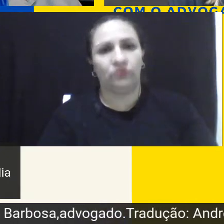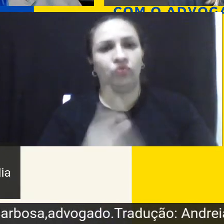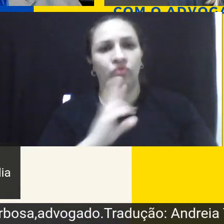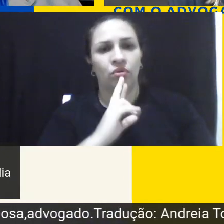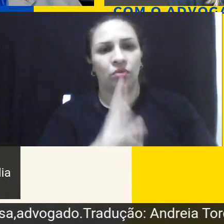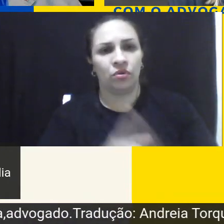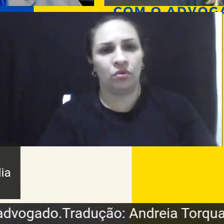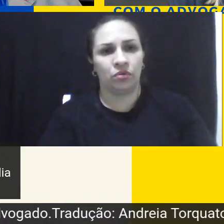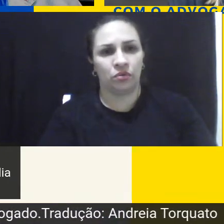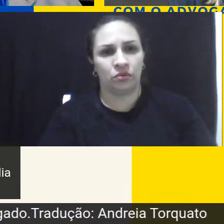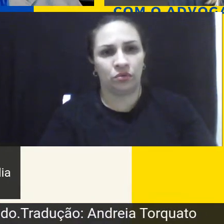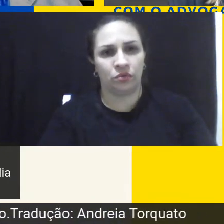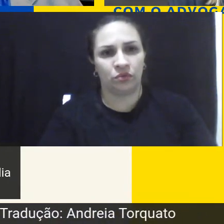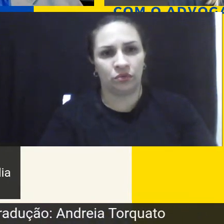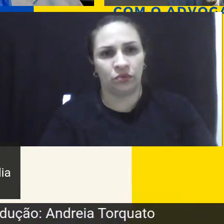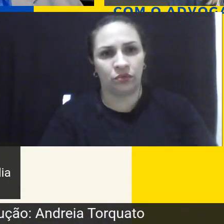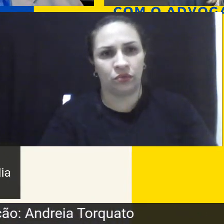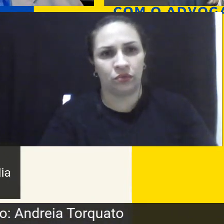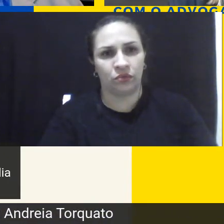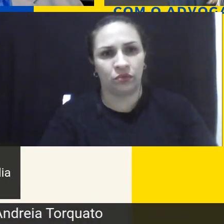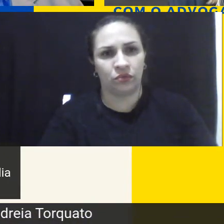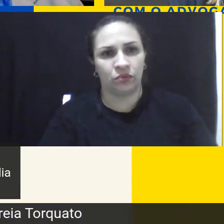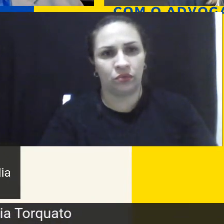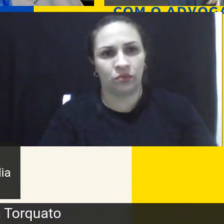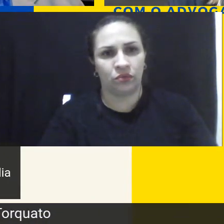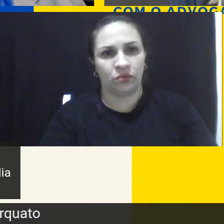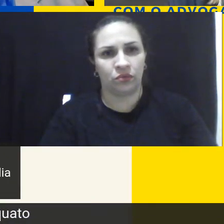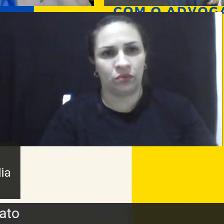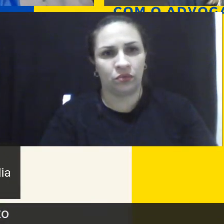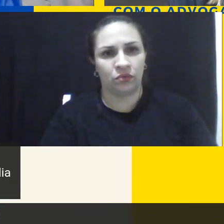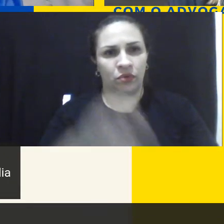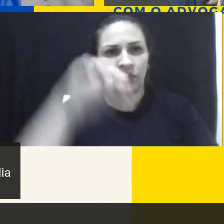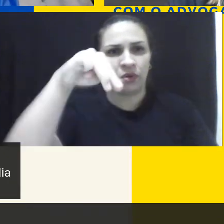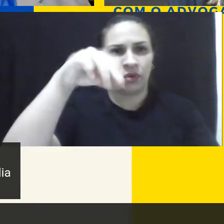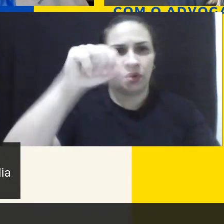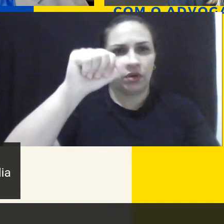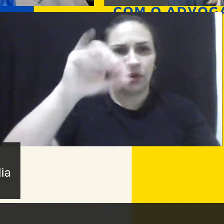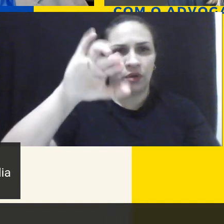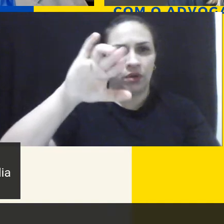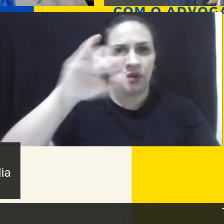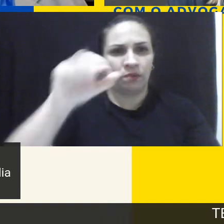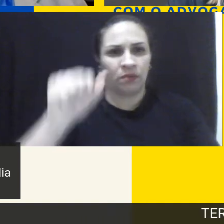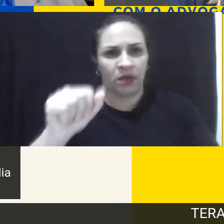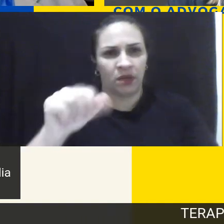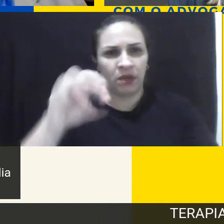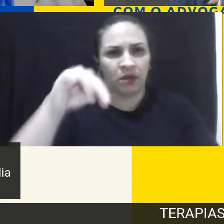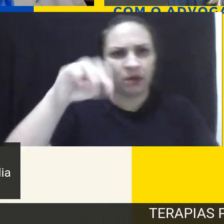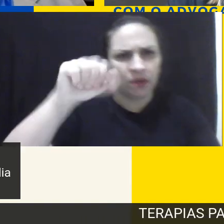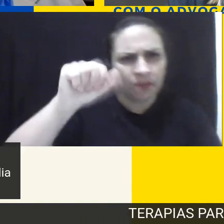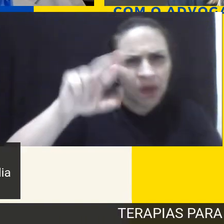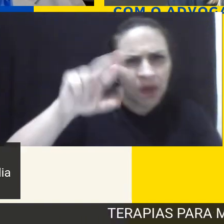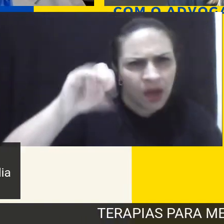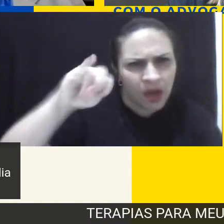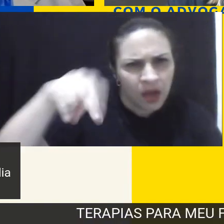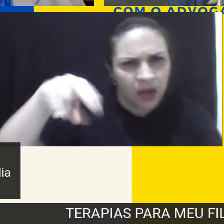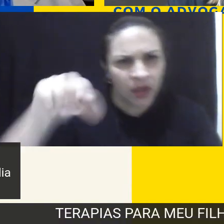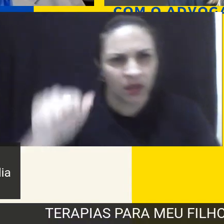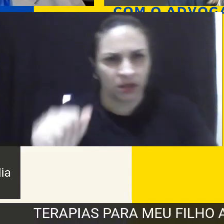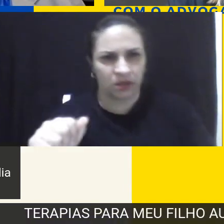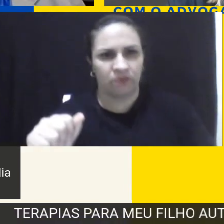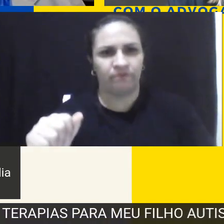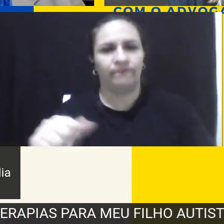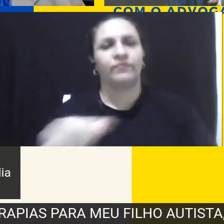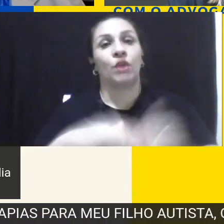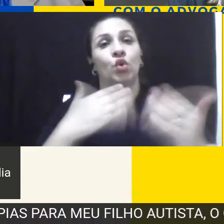para o Leonardo. Respondemos. Olha, a Marina Assis, ela é do Centro de Ensino Especial 2